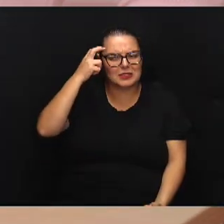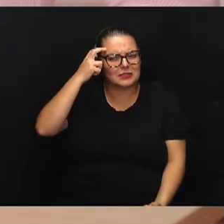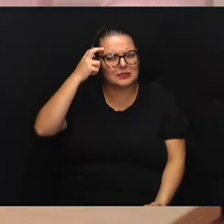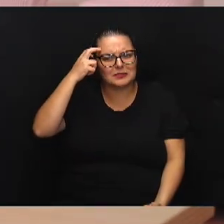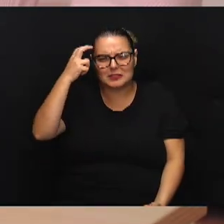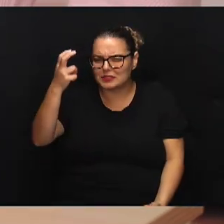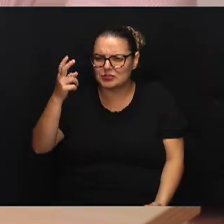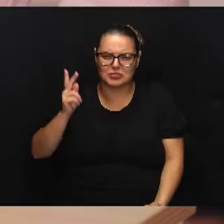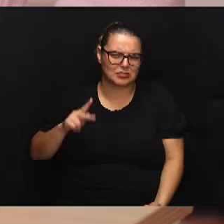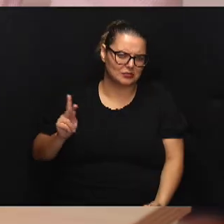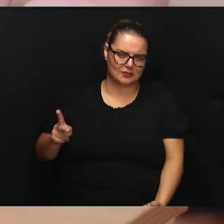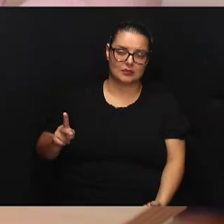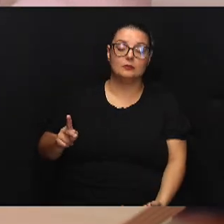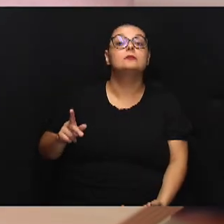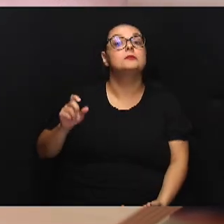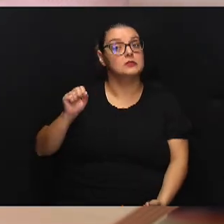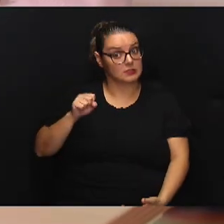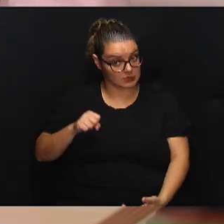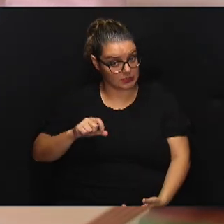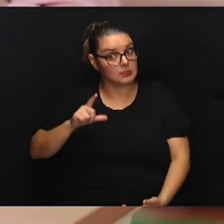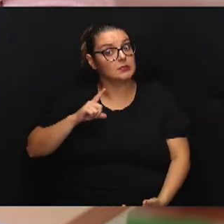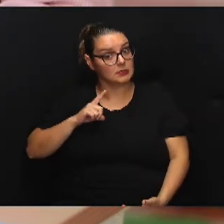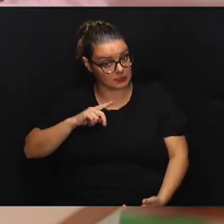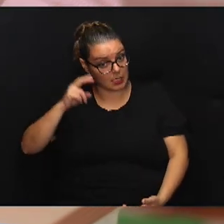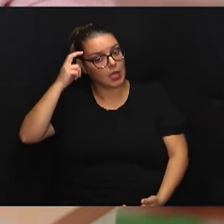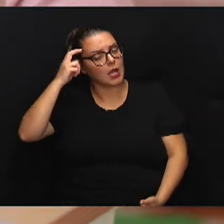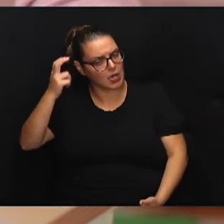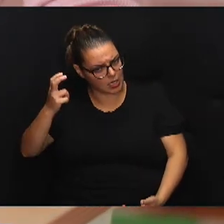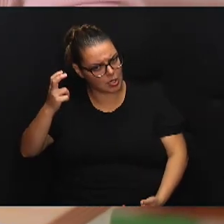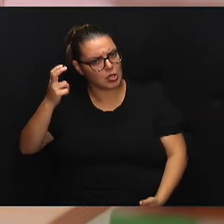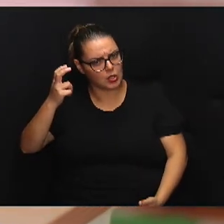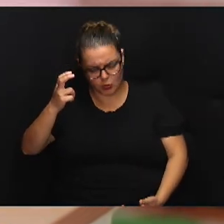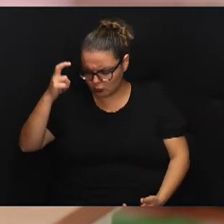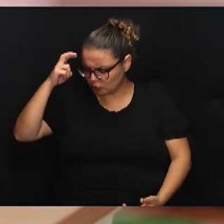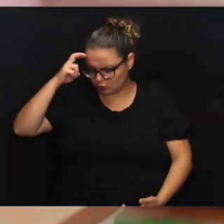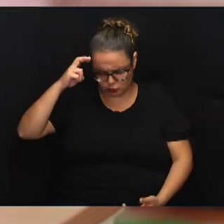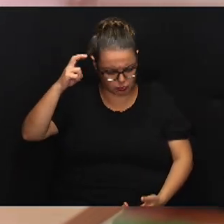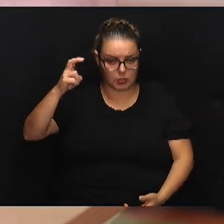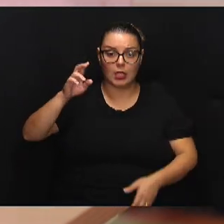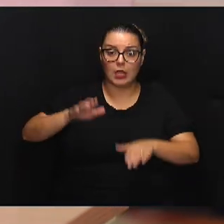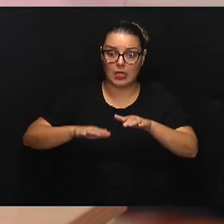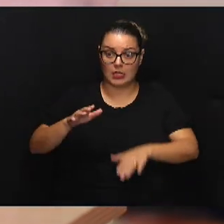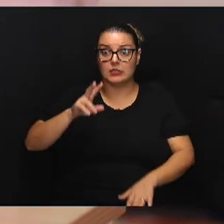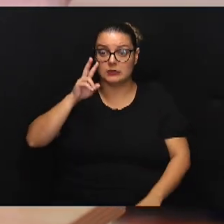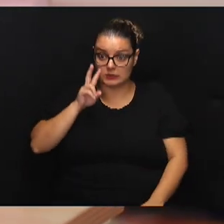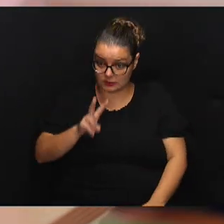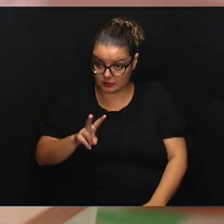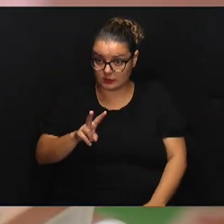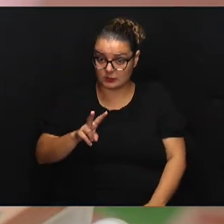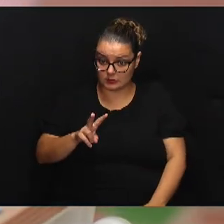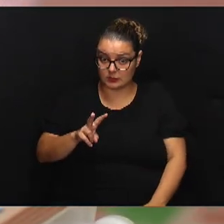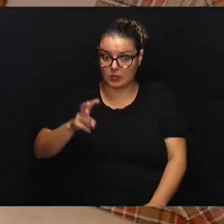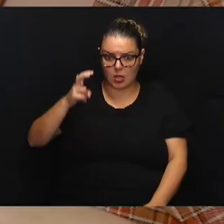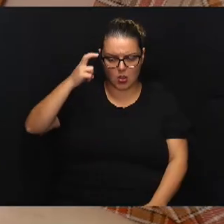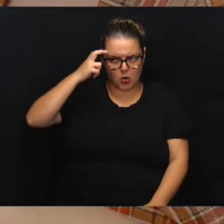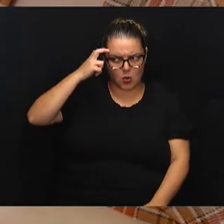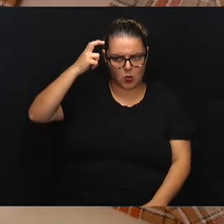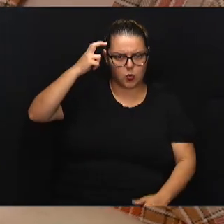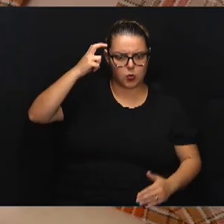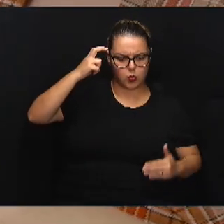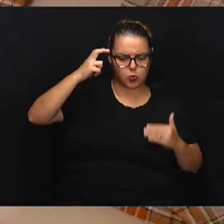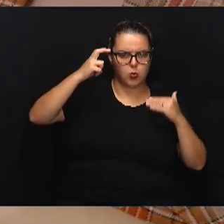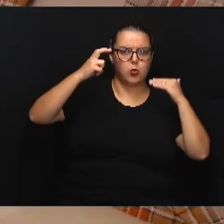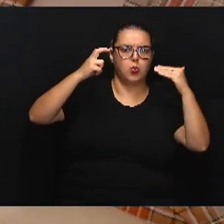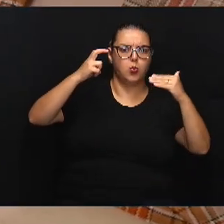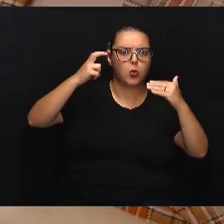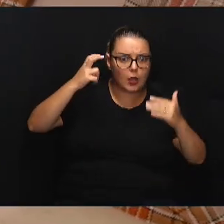professora. Ele é inteligente. Ele é muito inteligente. Muitas vezes nós vemos até uma inteligência no nível de suporte